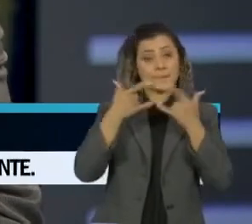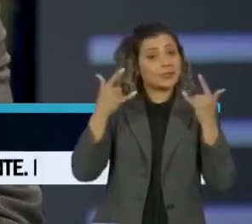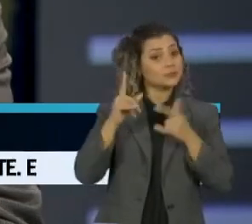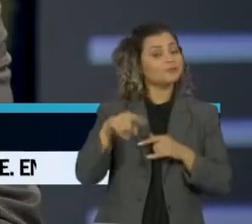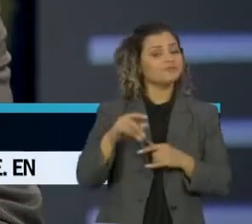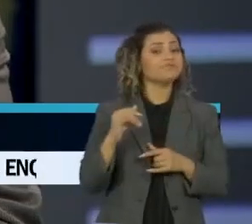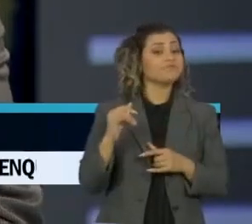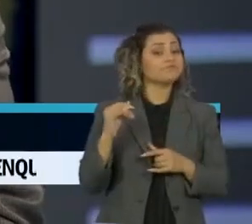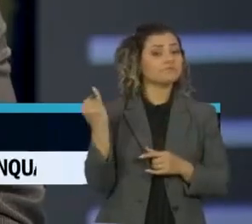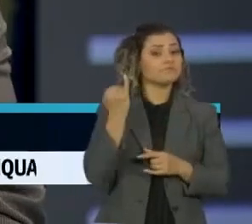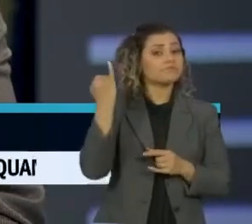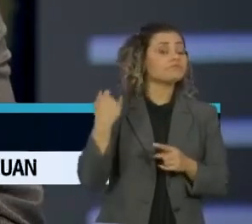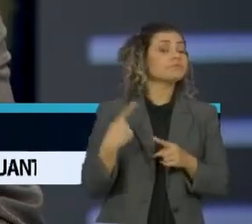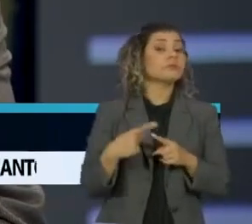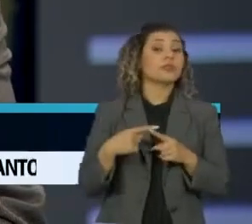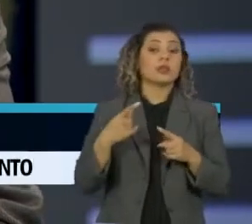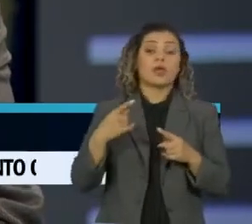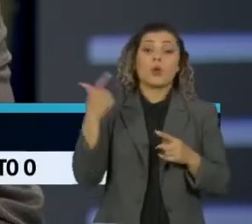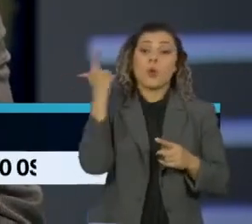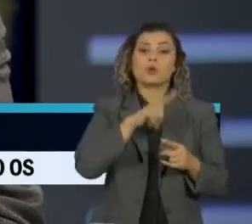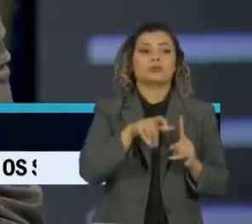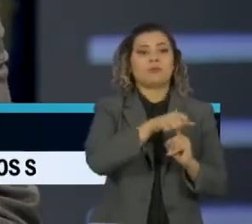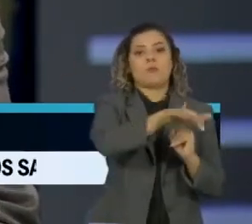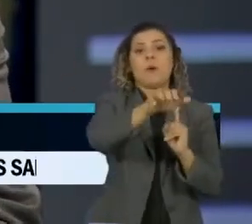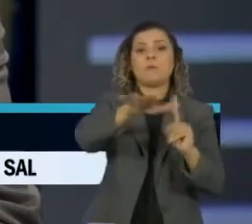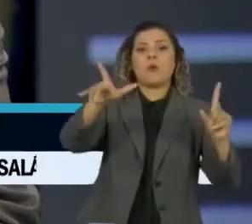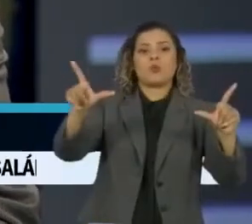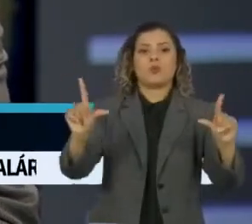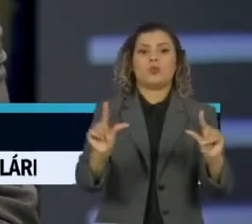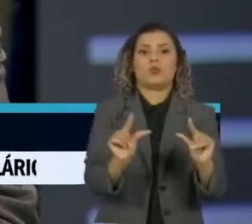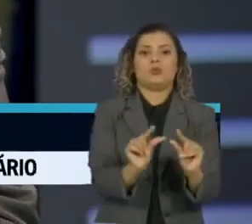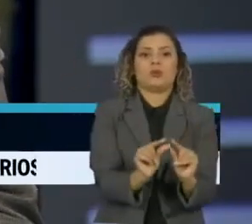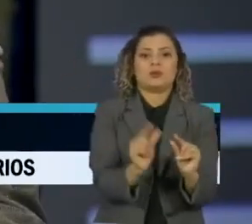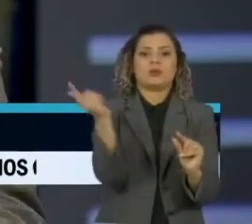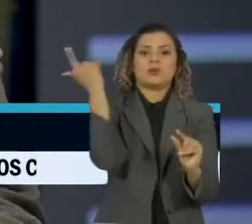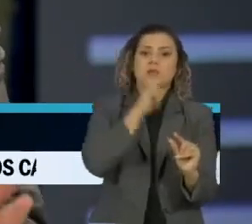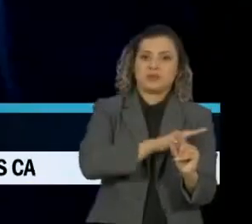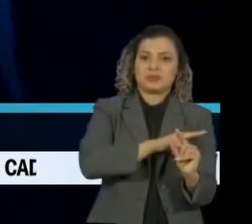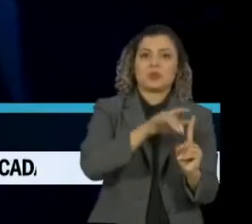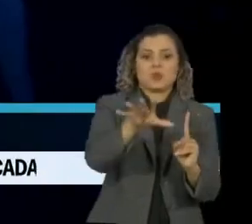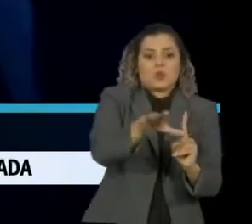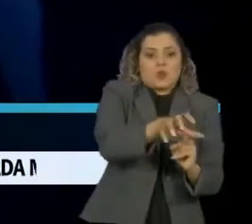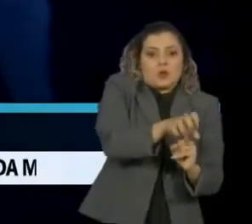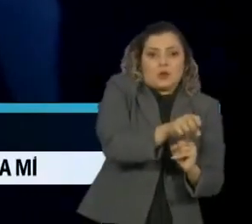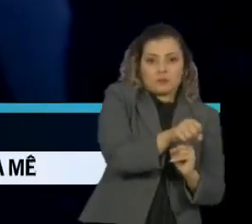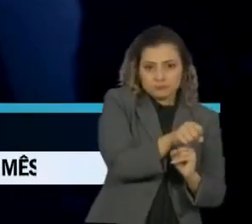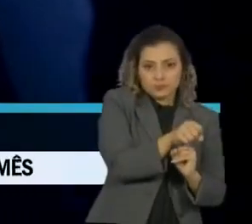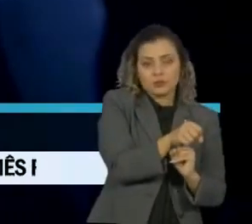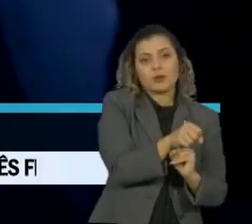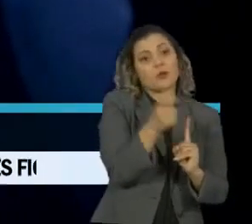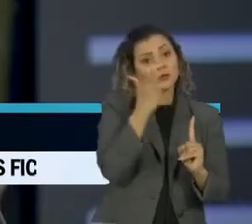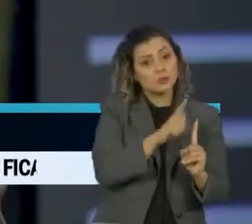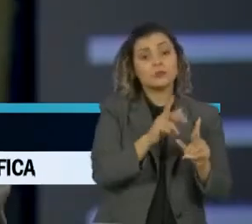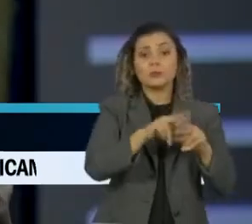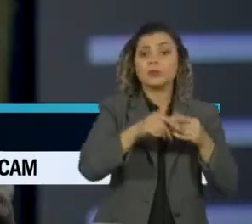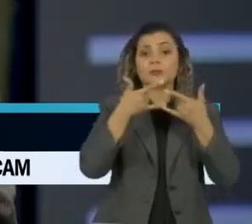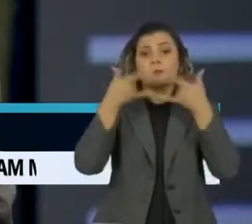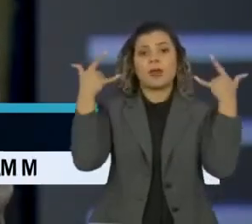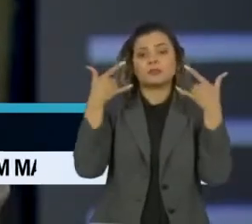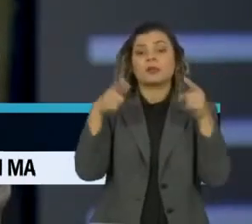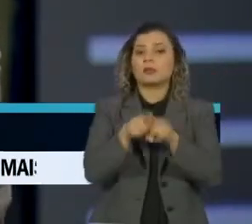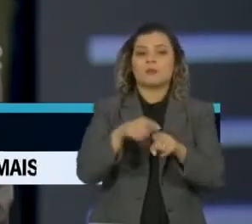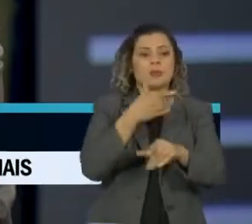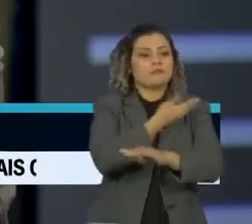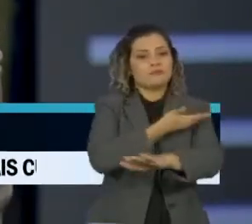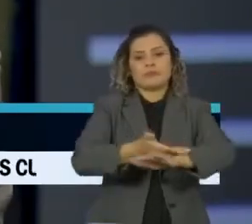de um bloqueio, de uma barreira física que foi uma mudança muito grande. E as máscaras entraram